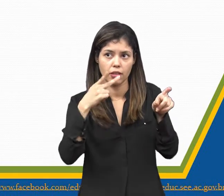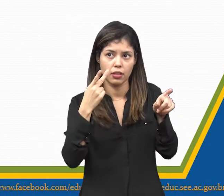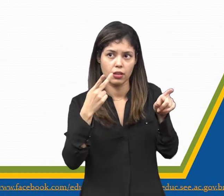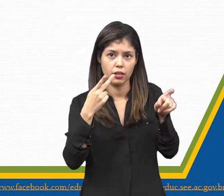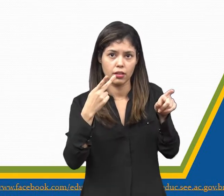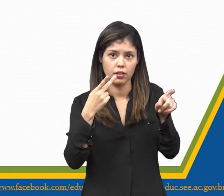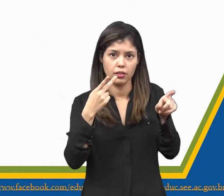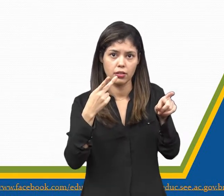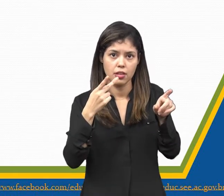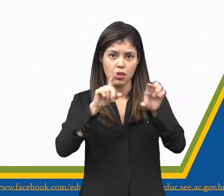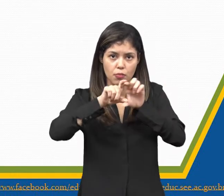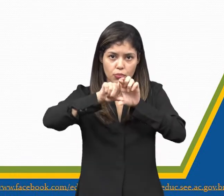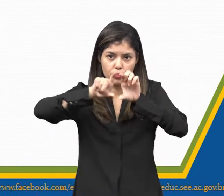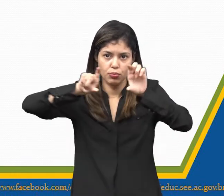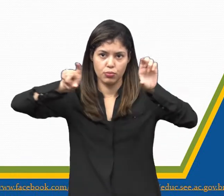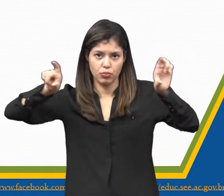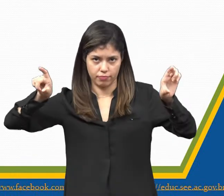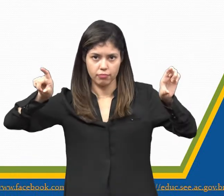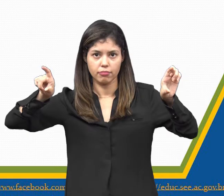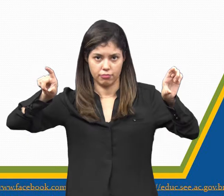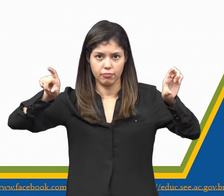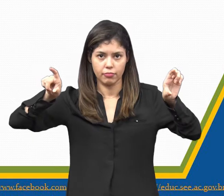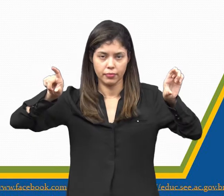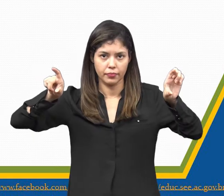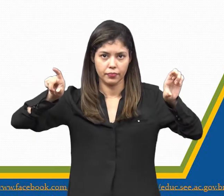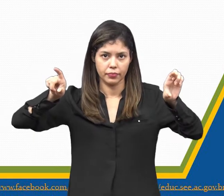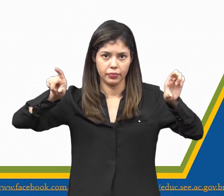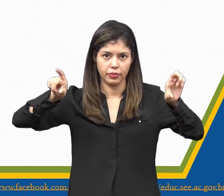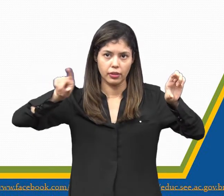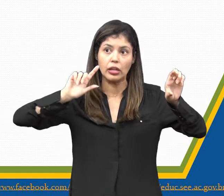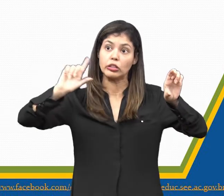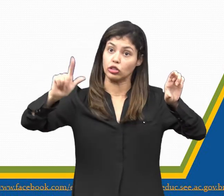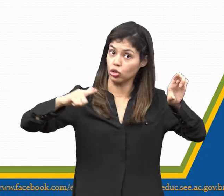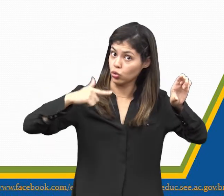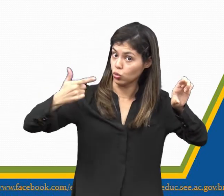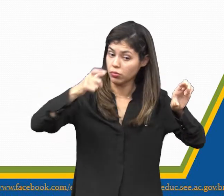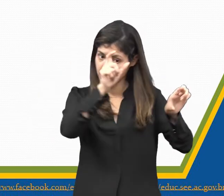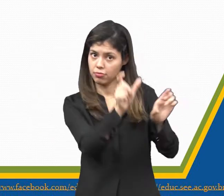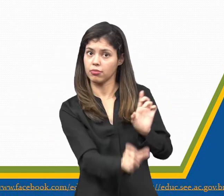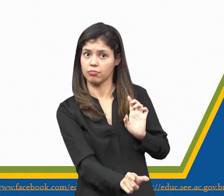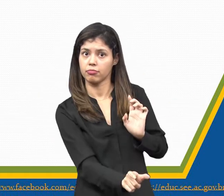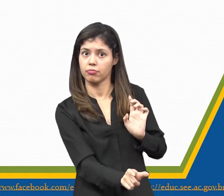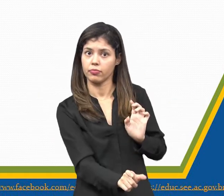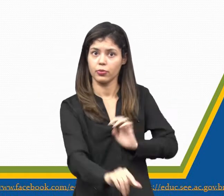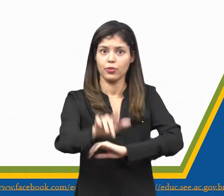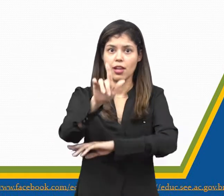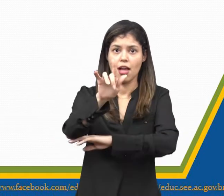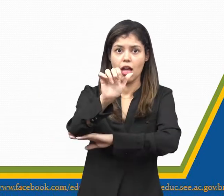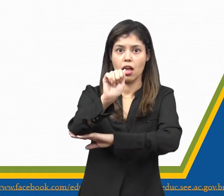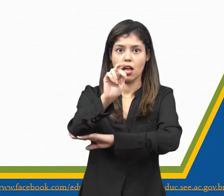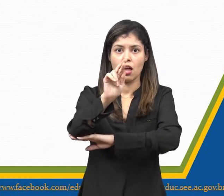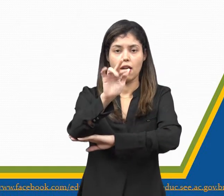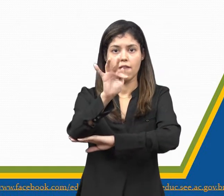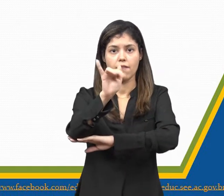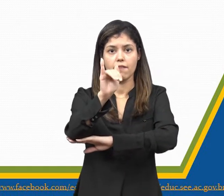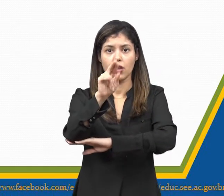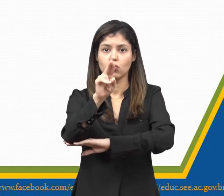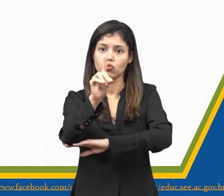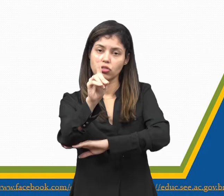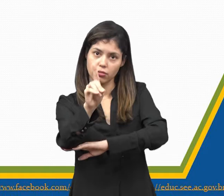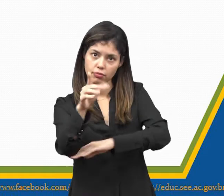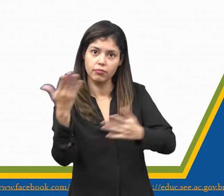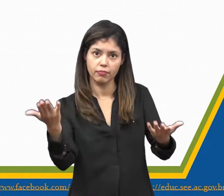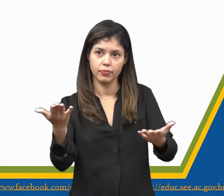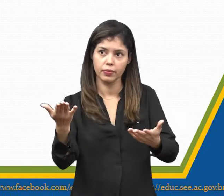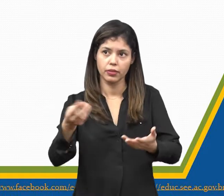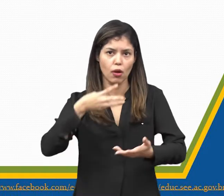Ela é na horizontal, né? E ela já é de outro personagem. ela é do Garfield, né? Então a tirinha não só tem